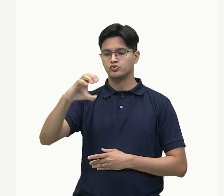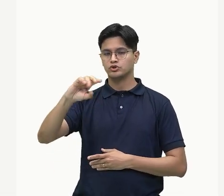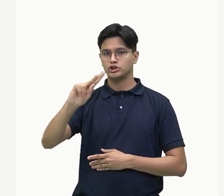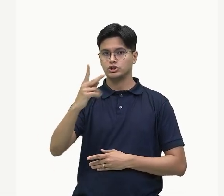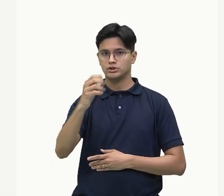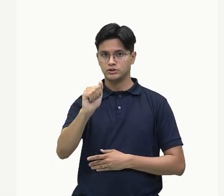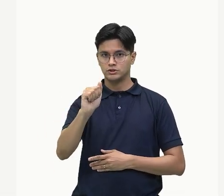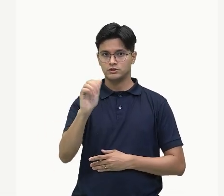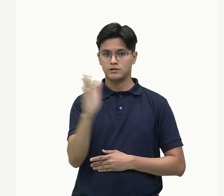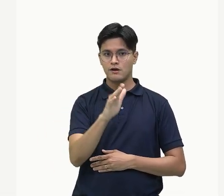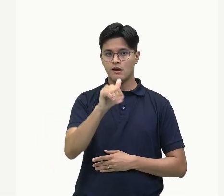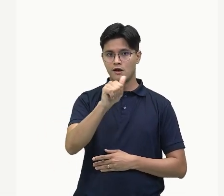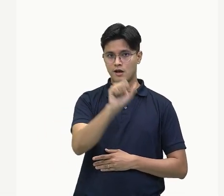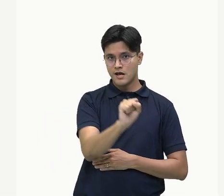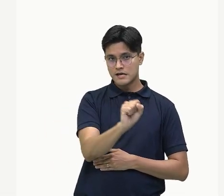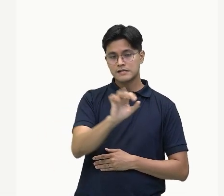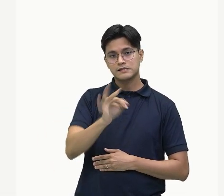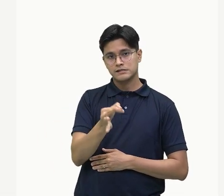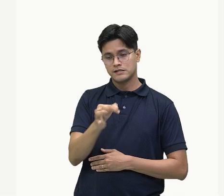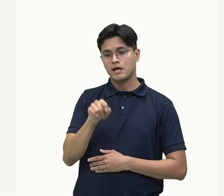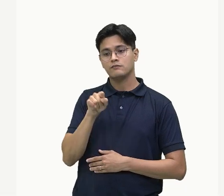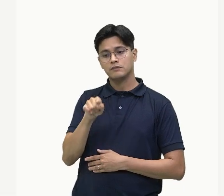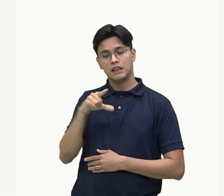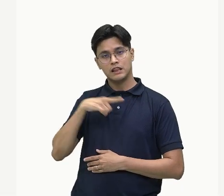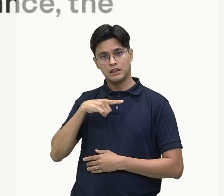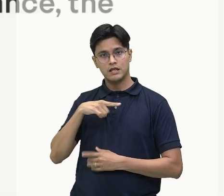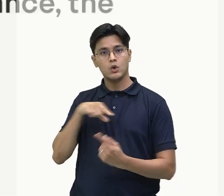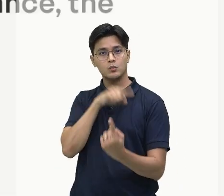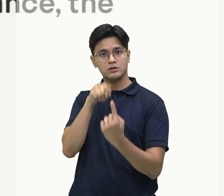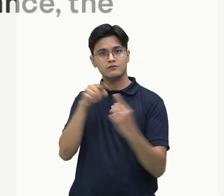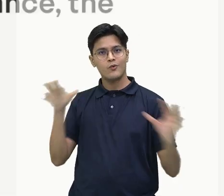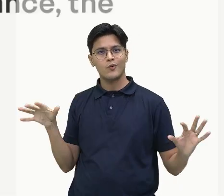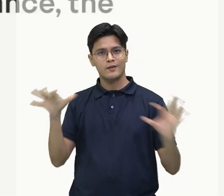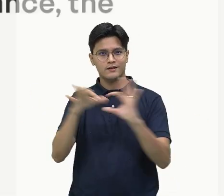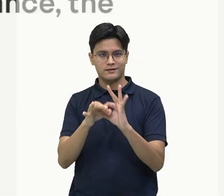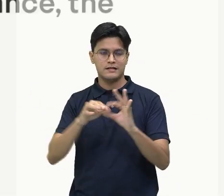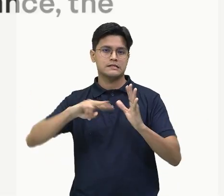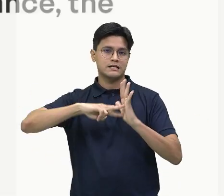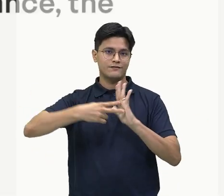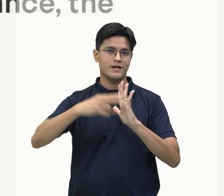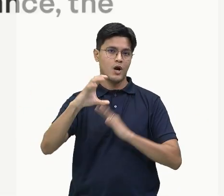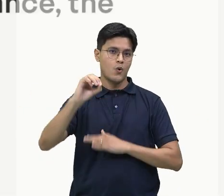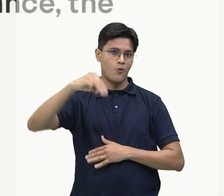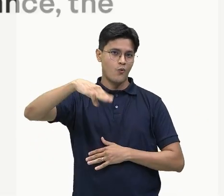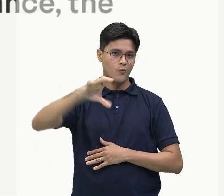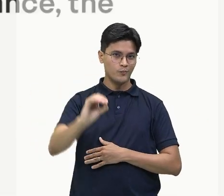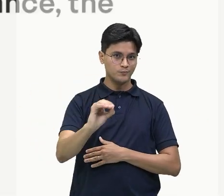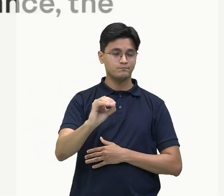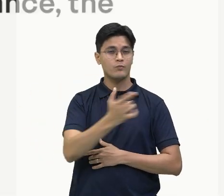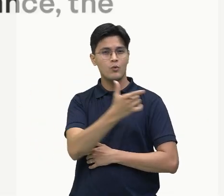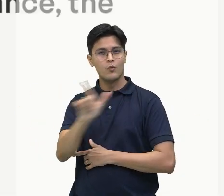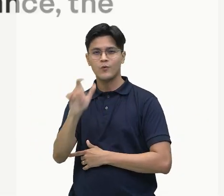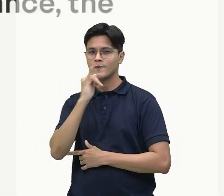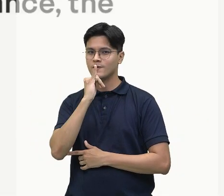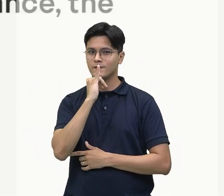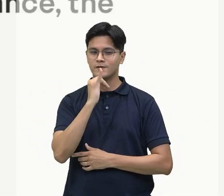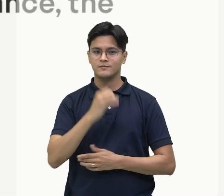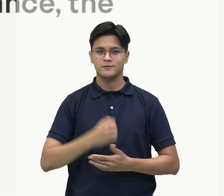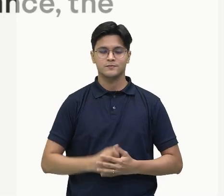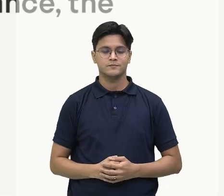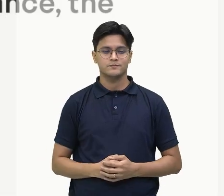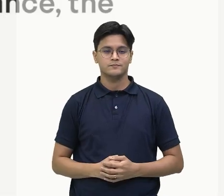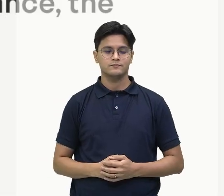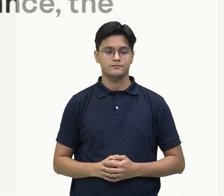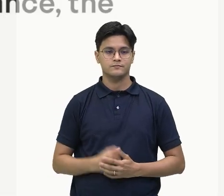né? E ela é um conectivo e significa como. Outro exemplo. He can play many